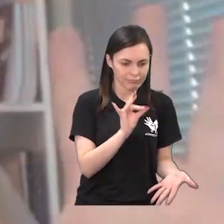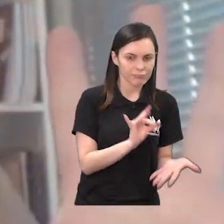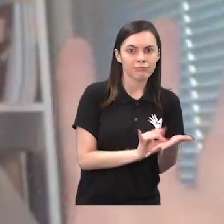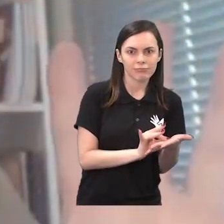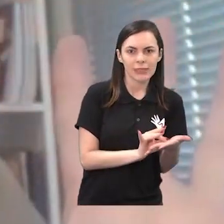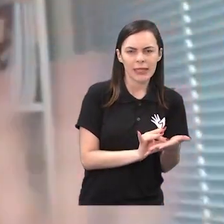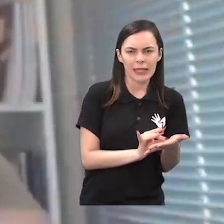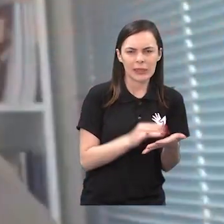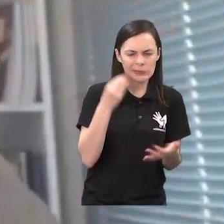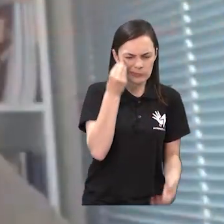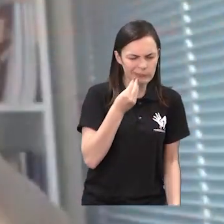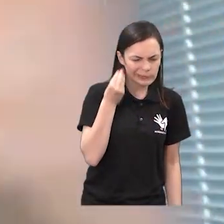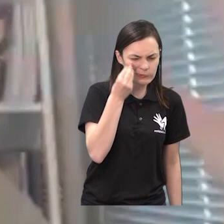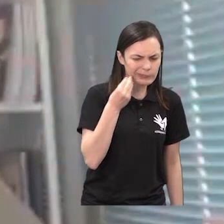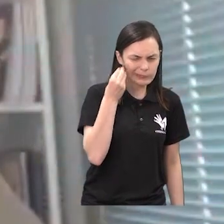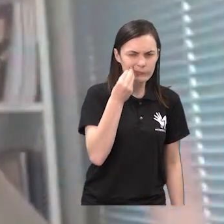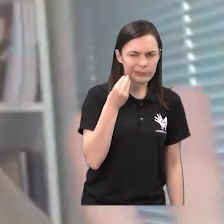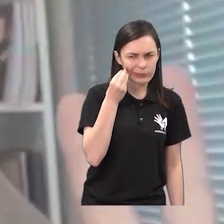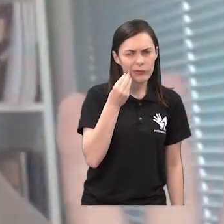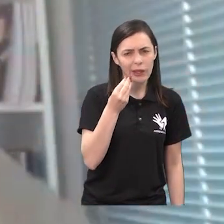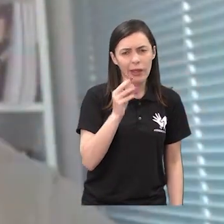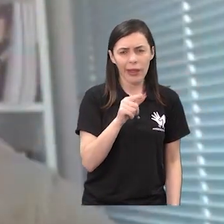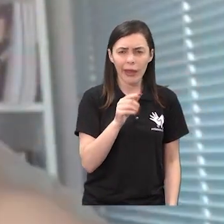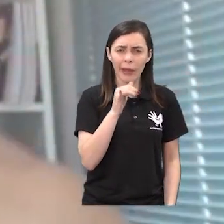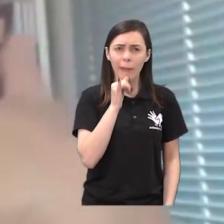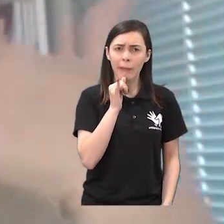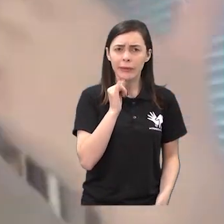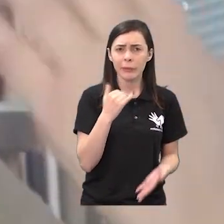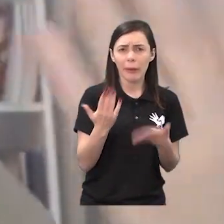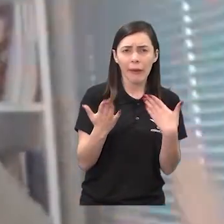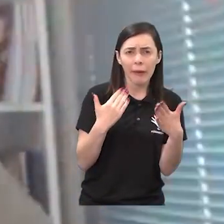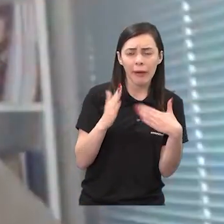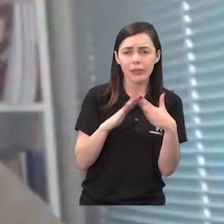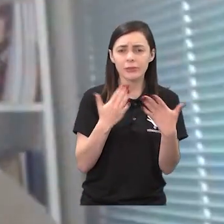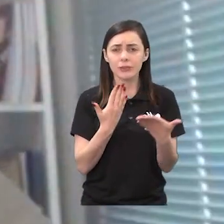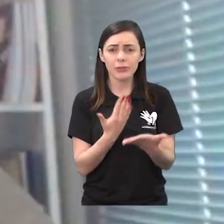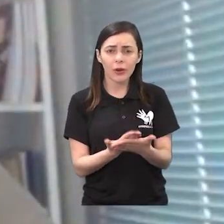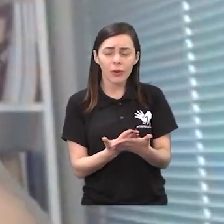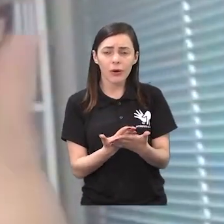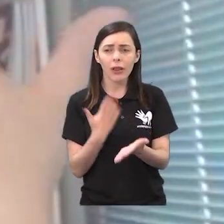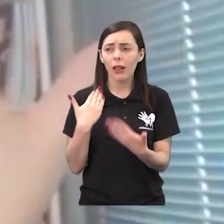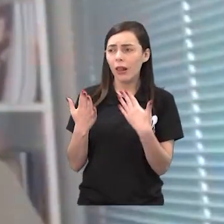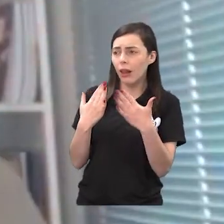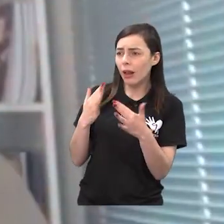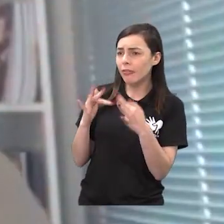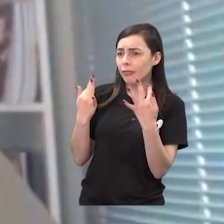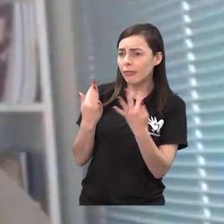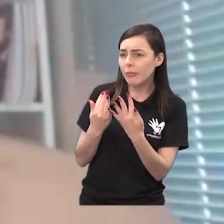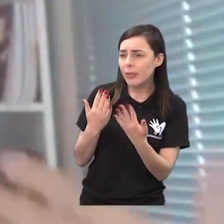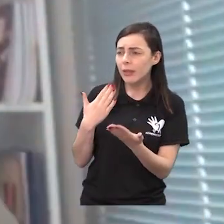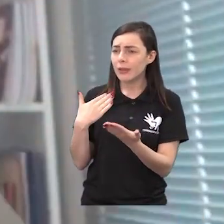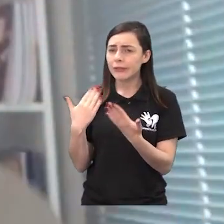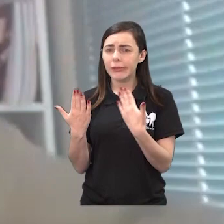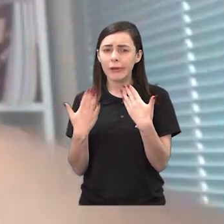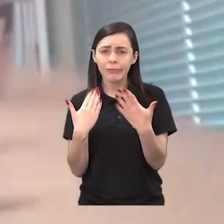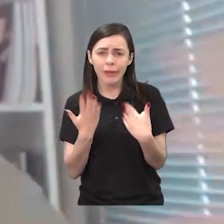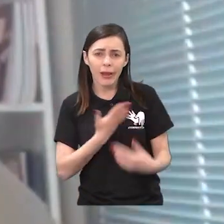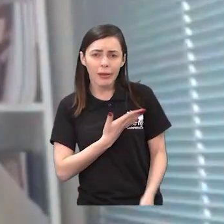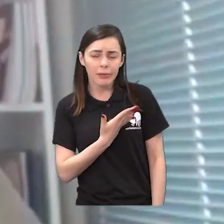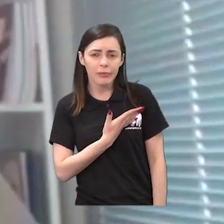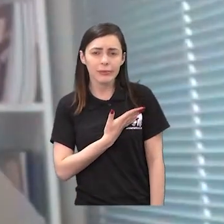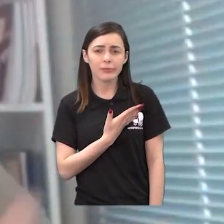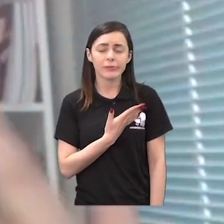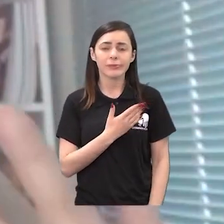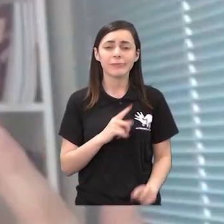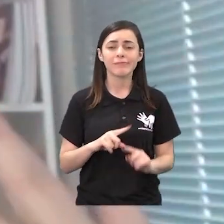vida real, que tá aí, é a tua relação com a escola, é a relação com os pais, com os irmãos, com